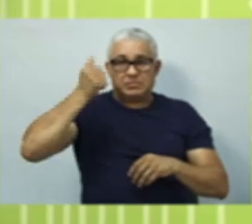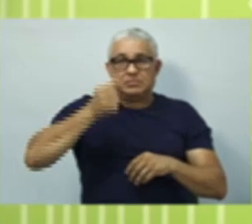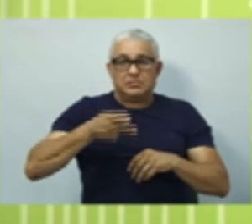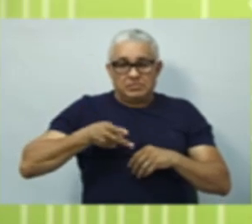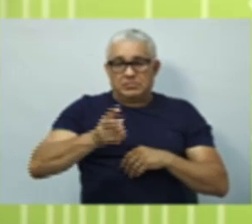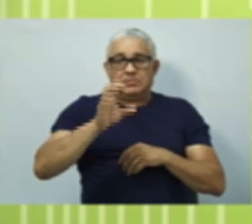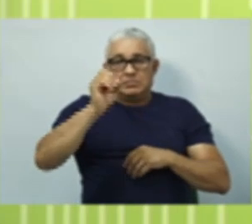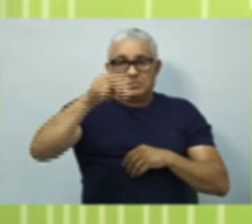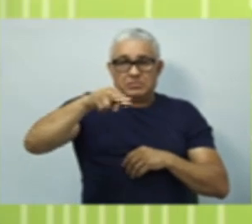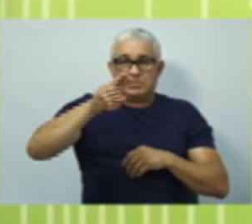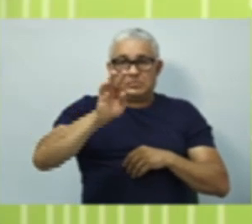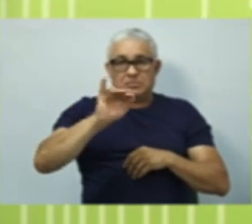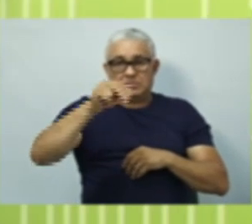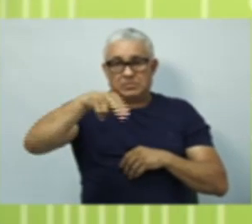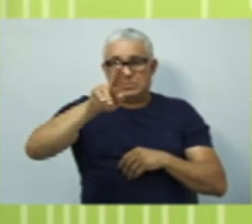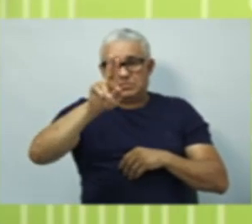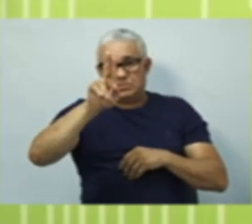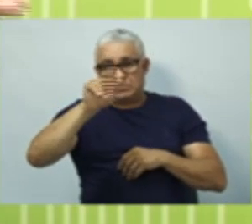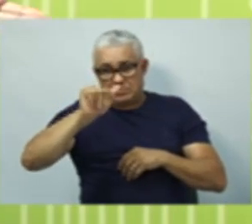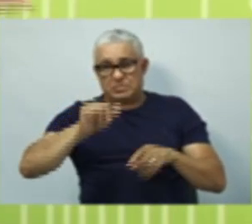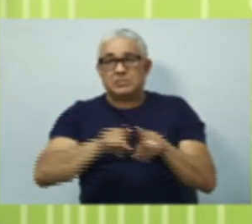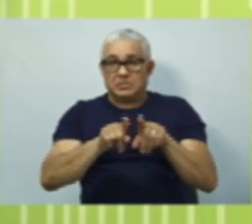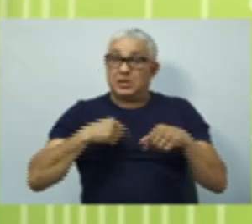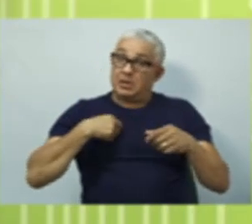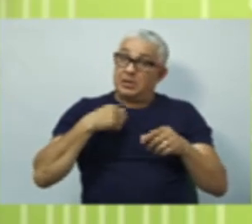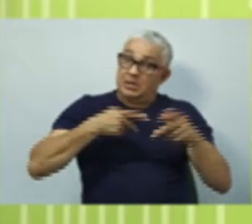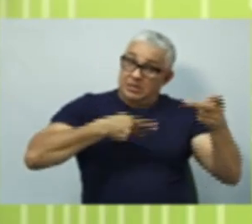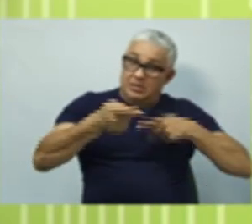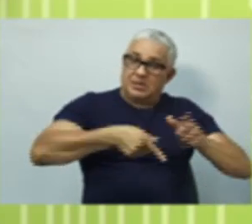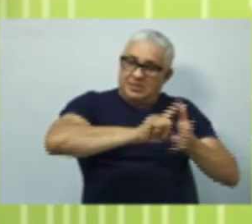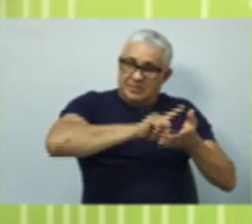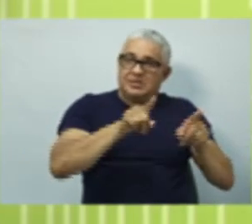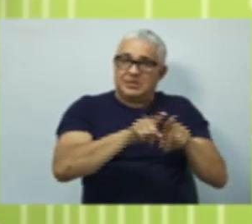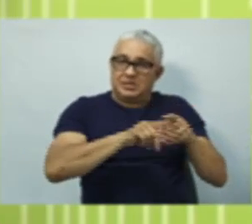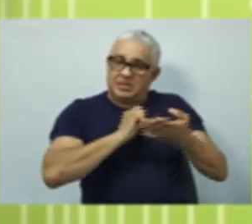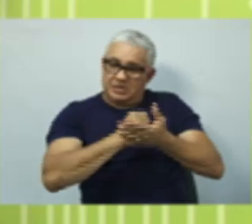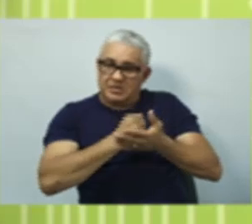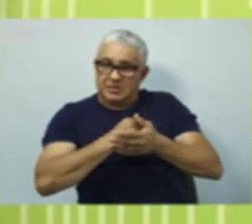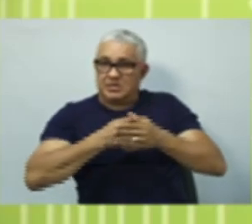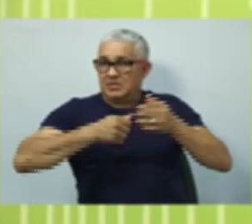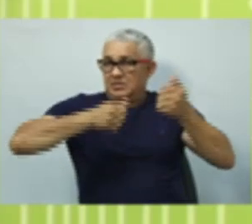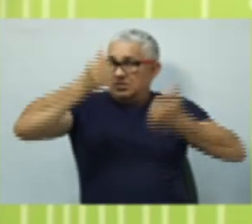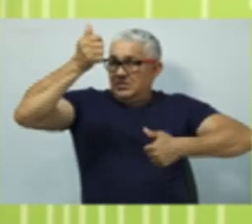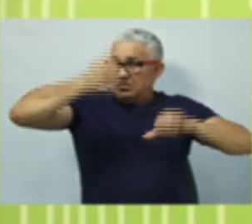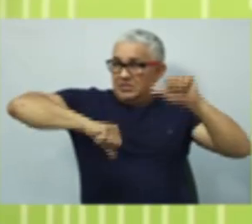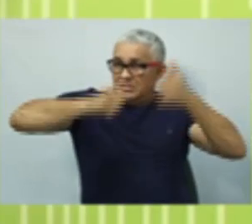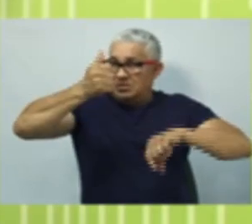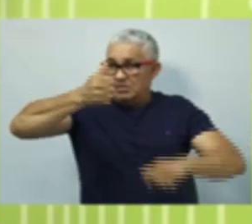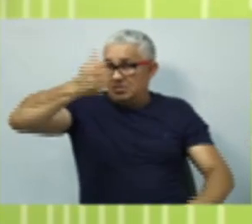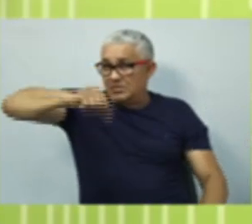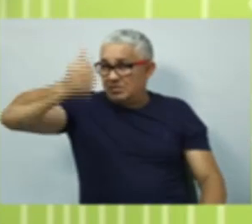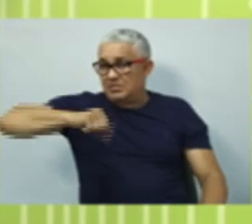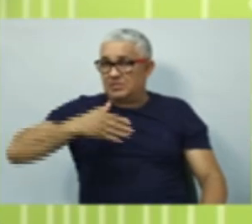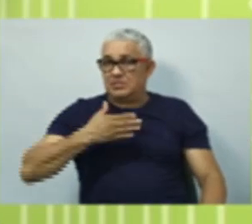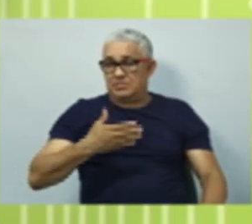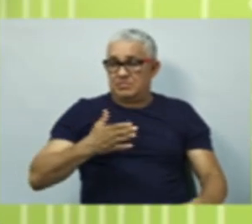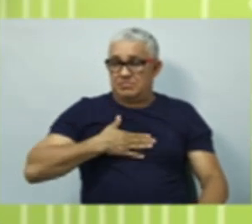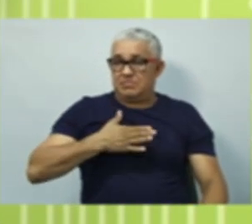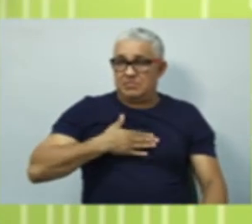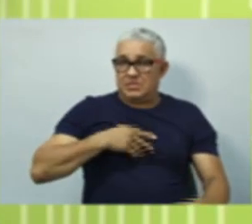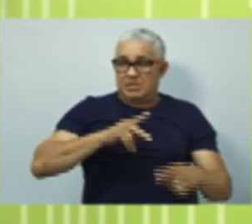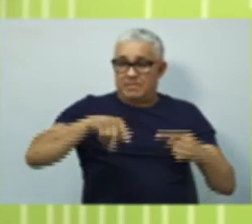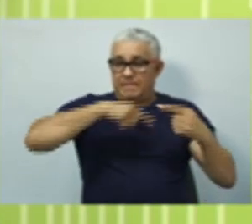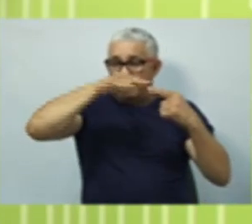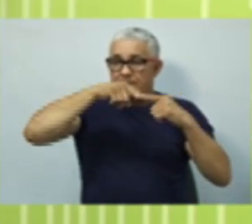eu planejo certamente e eu controlo isso, eu avalio os meus resultados, eu vou alcançar